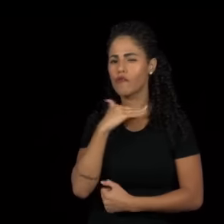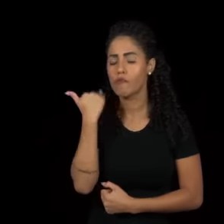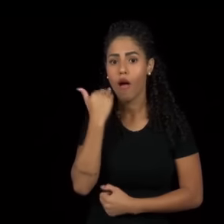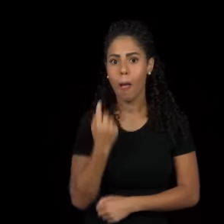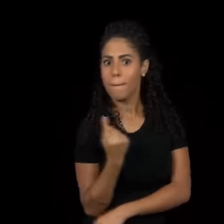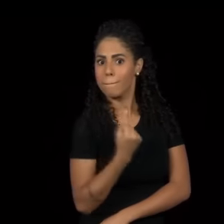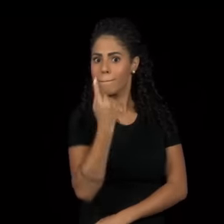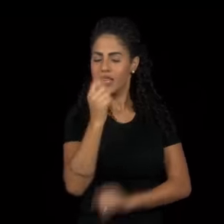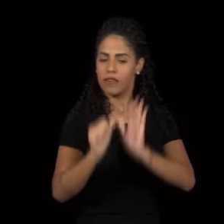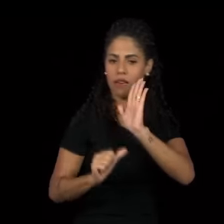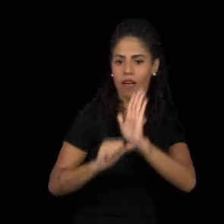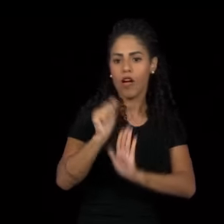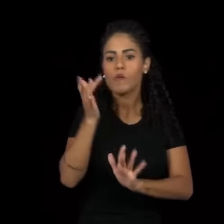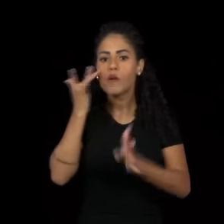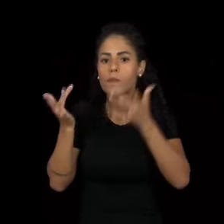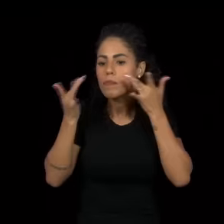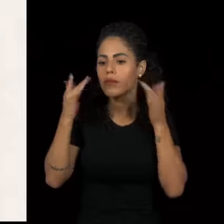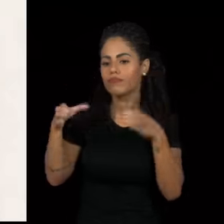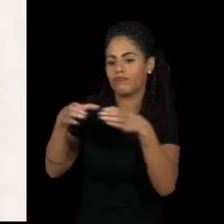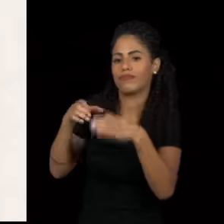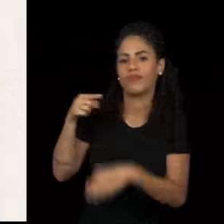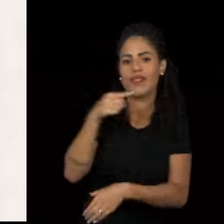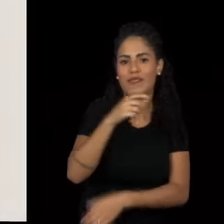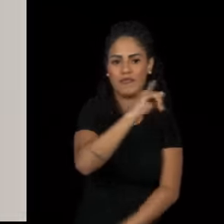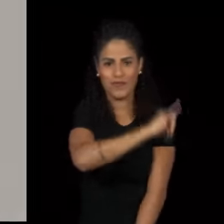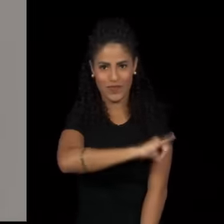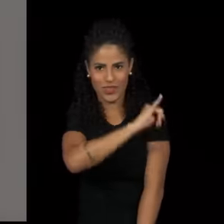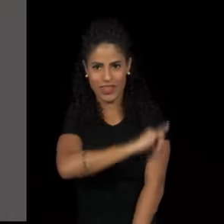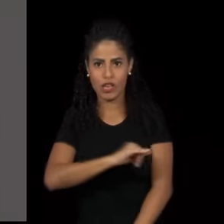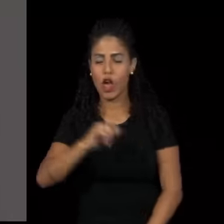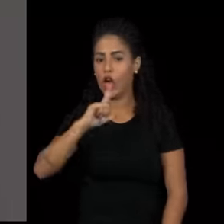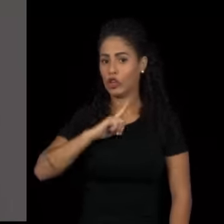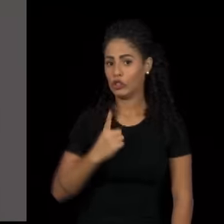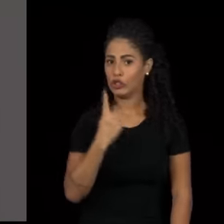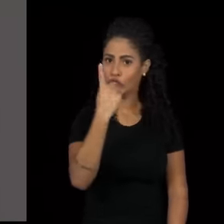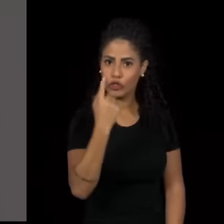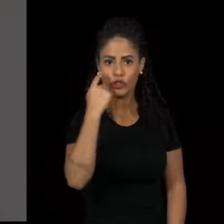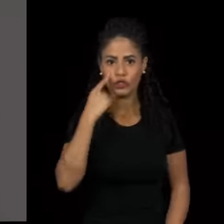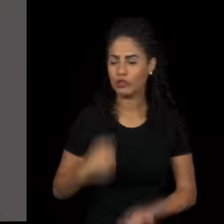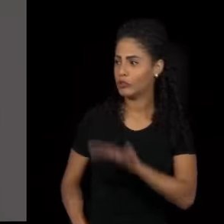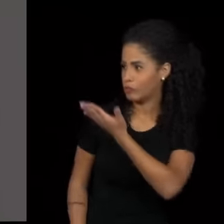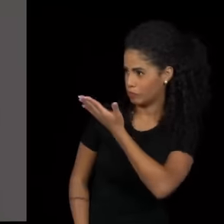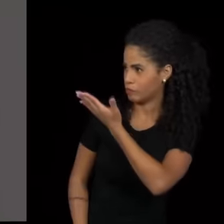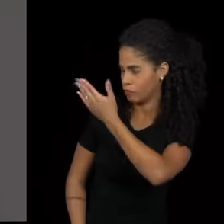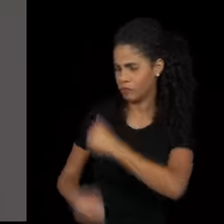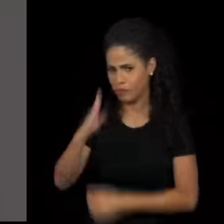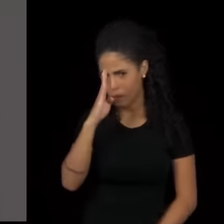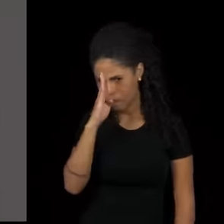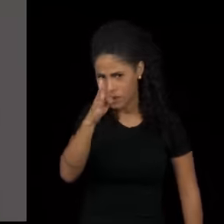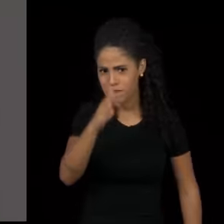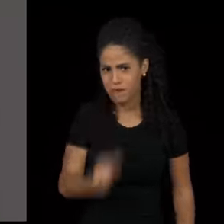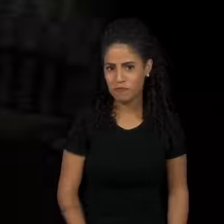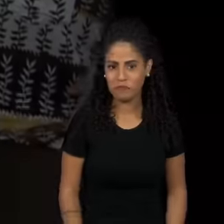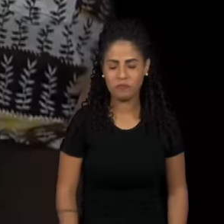pela Companhia Dramática Nacional do Rio de Janeiro. E tinha Sônia Oiticica no papel central.